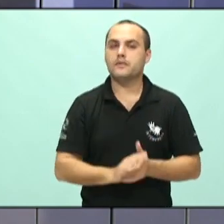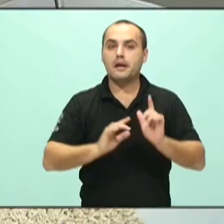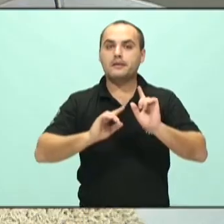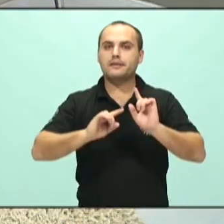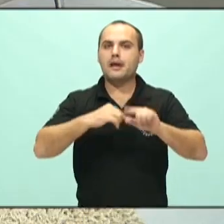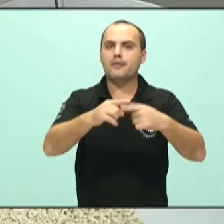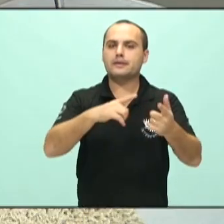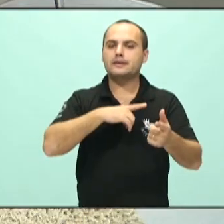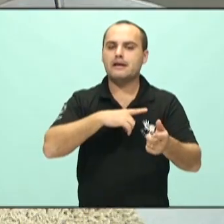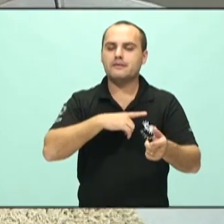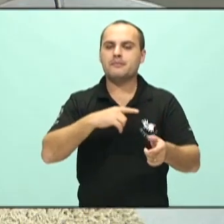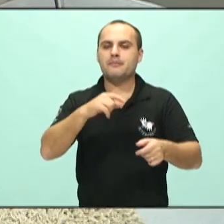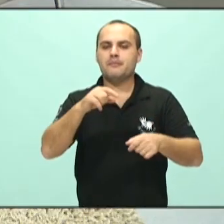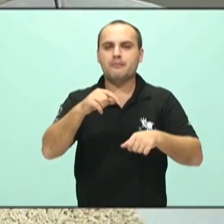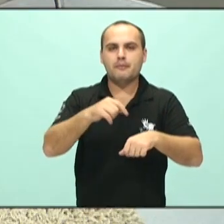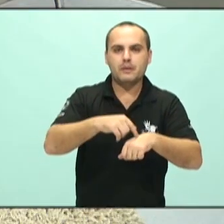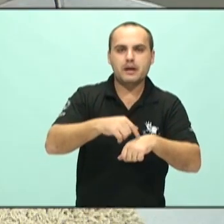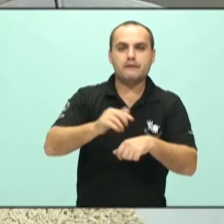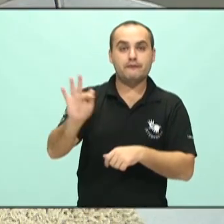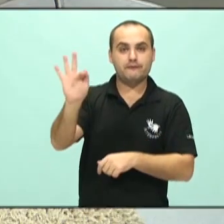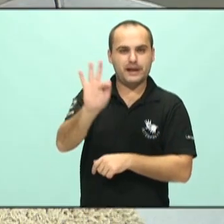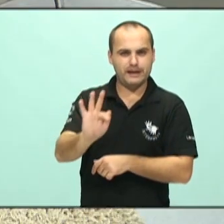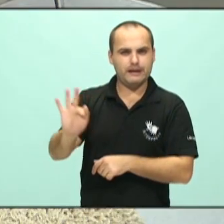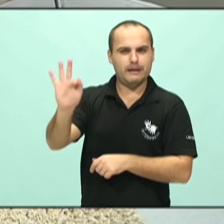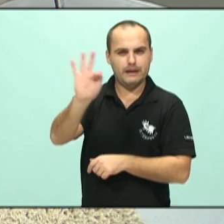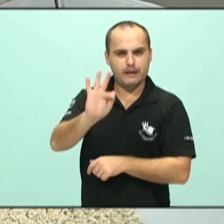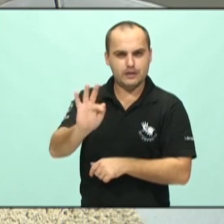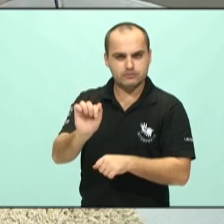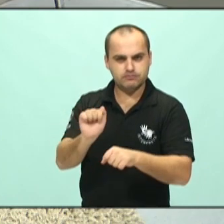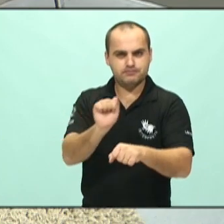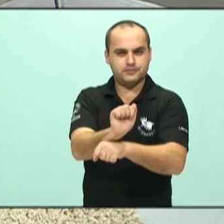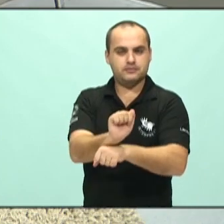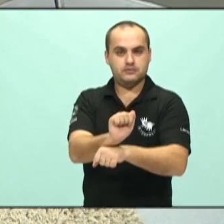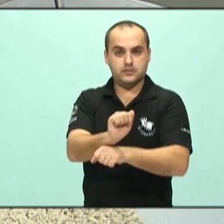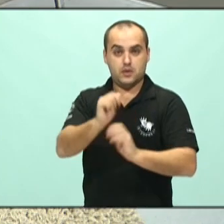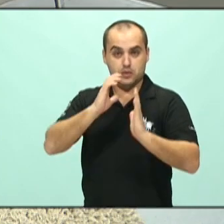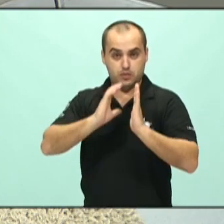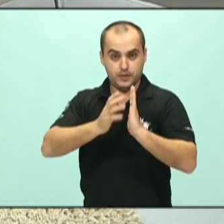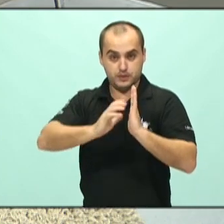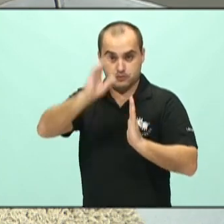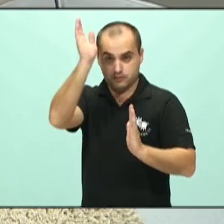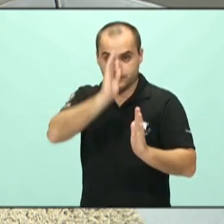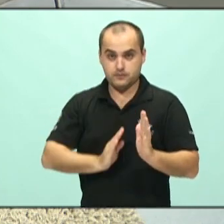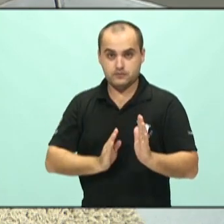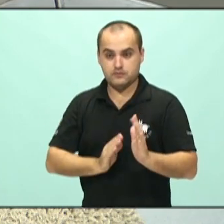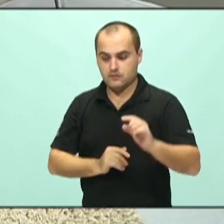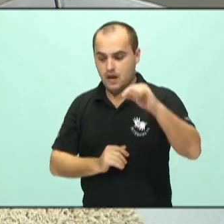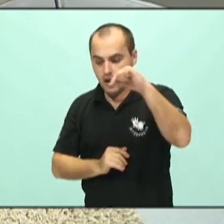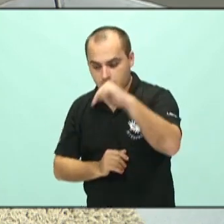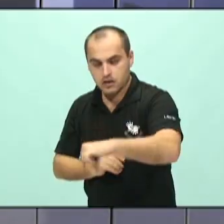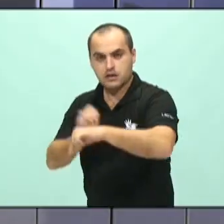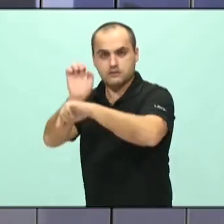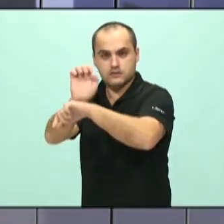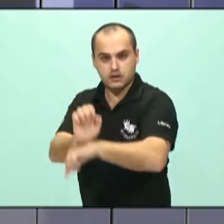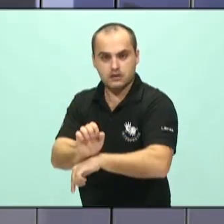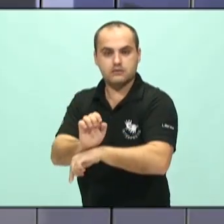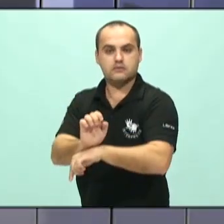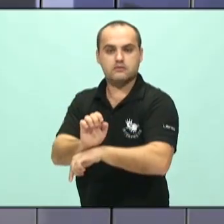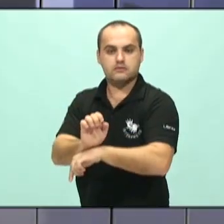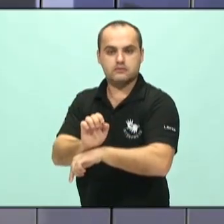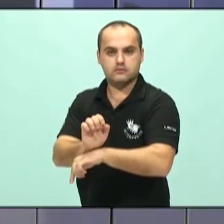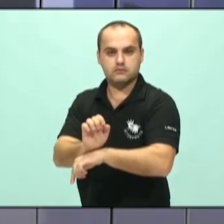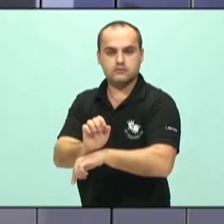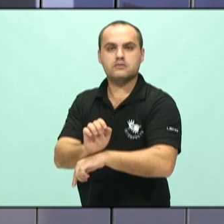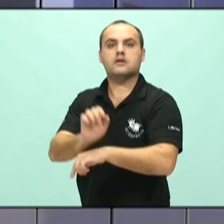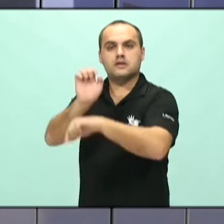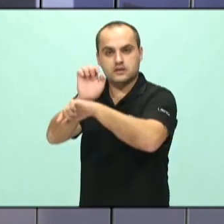intervenção federal do Partido Nacional na nossa executiva estadual. A executiva estadual